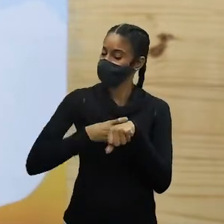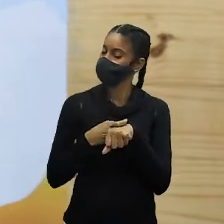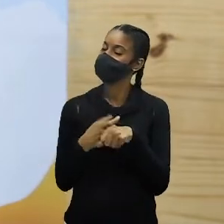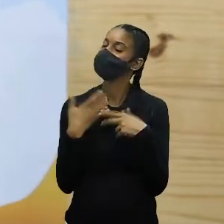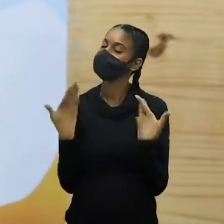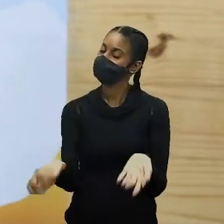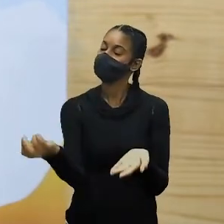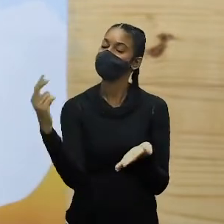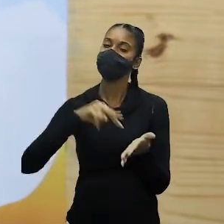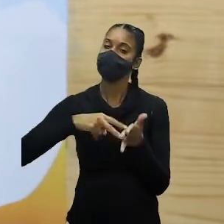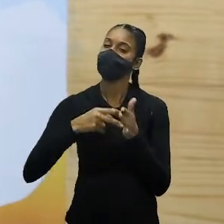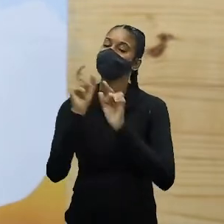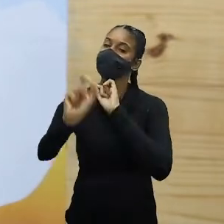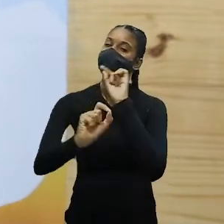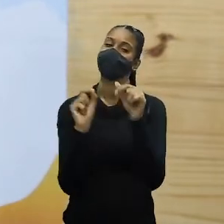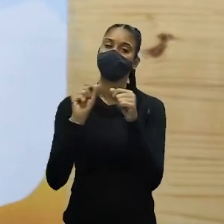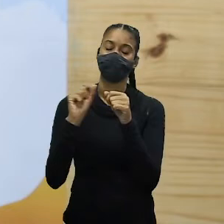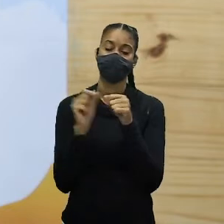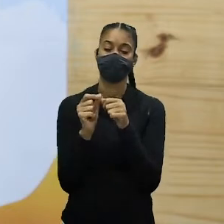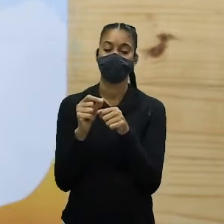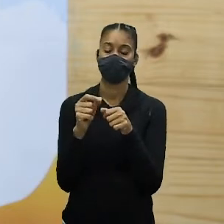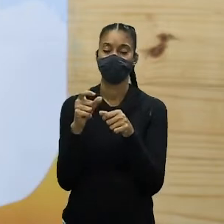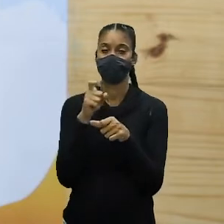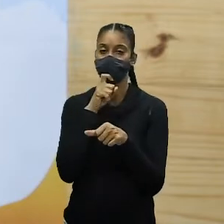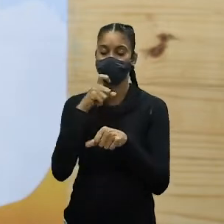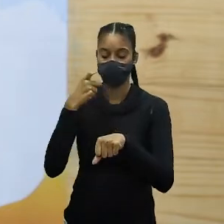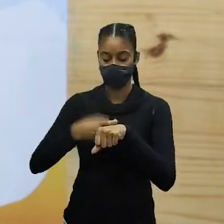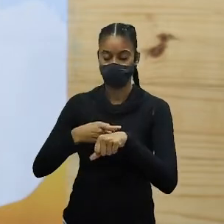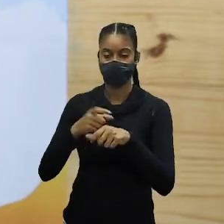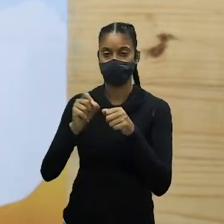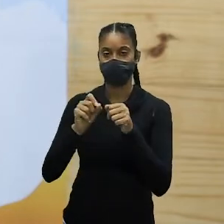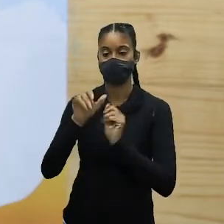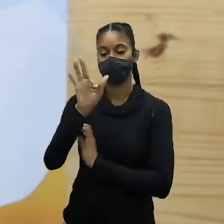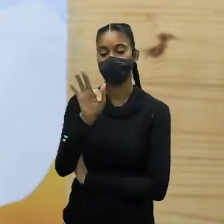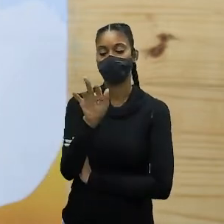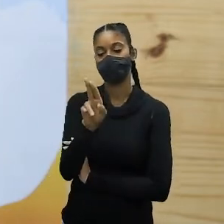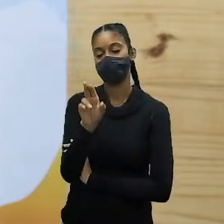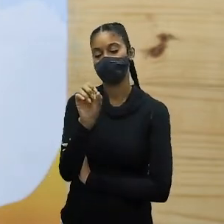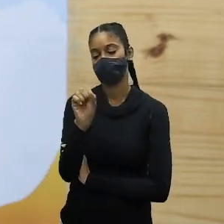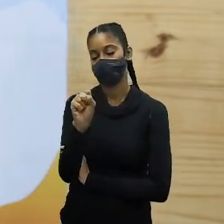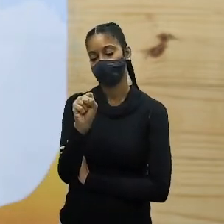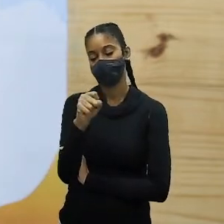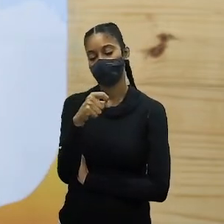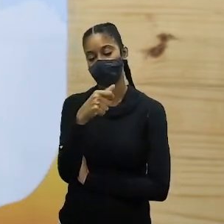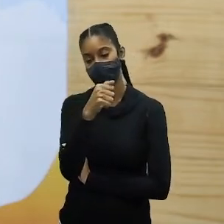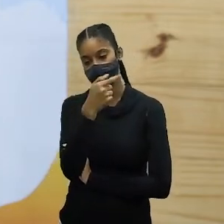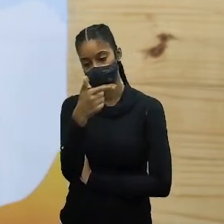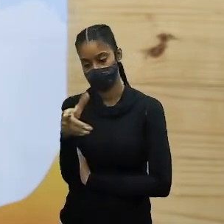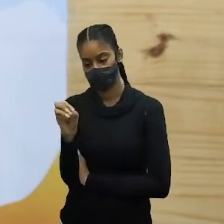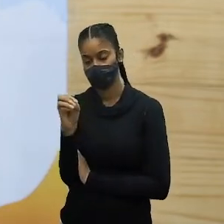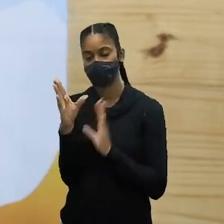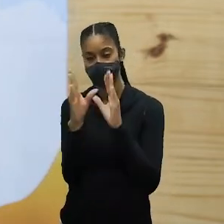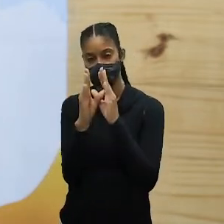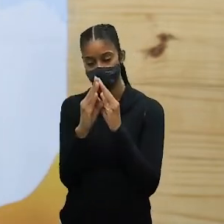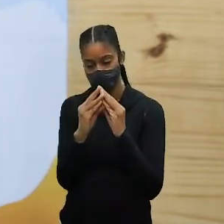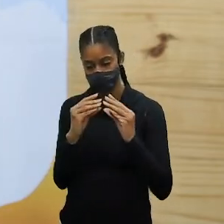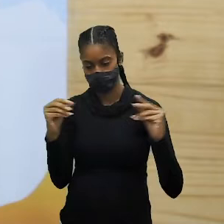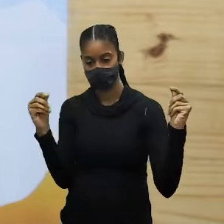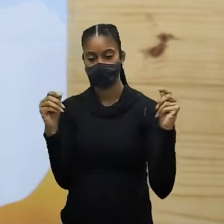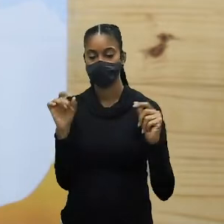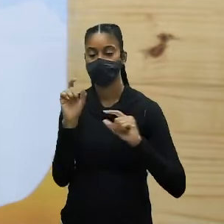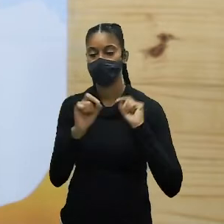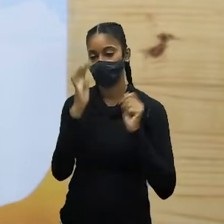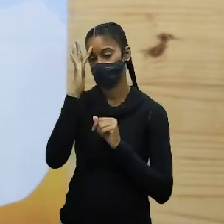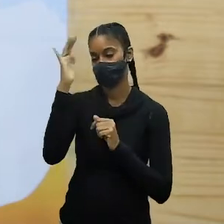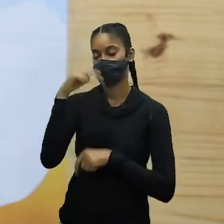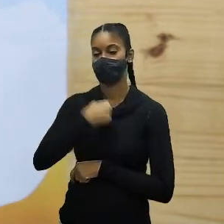Na prática, vai fazer com que o seu gelo sofra fusão. Na linguagem popular, derreta, né? O que o nosso